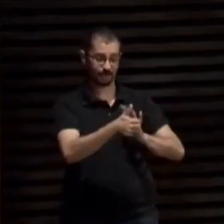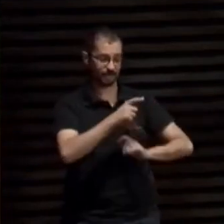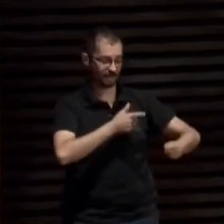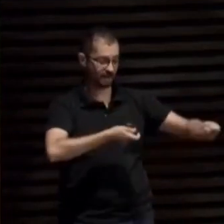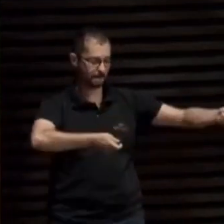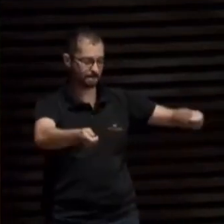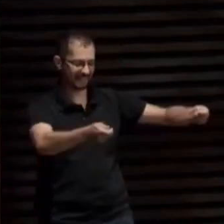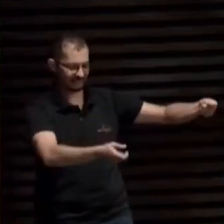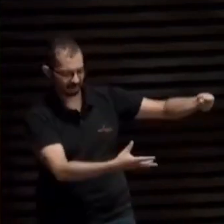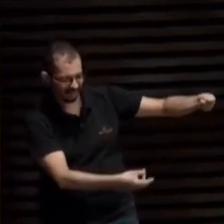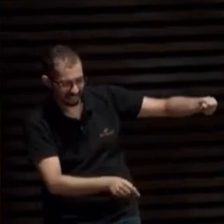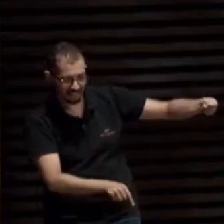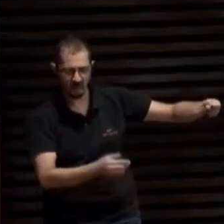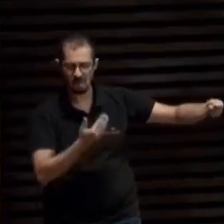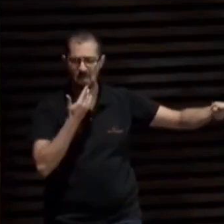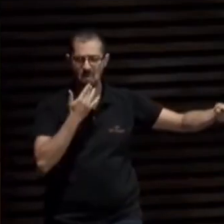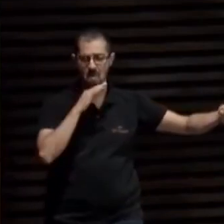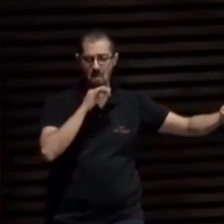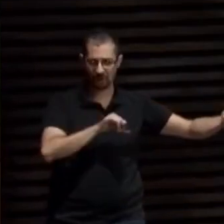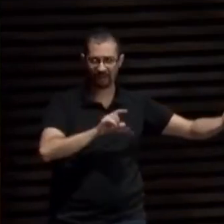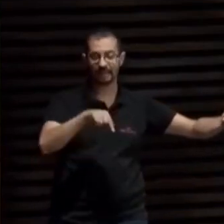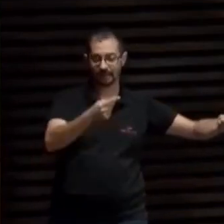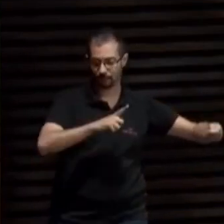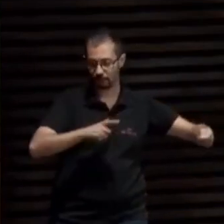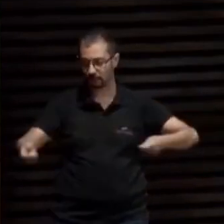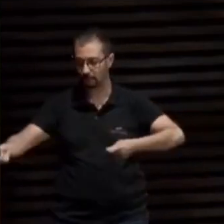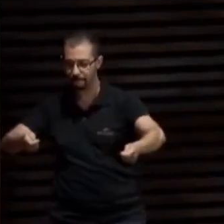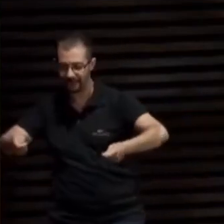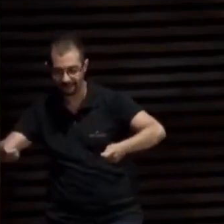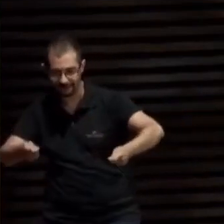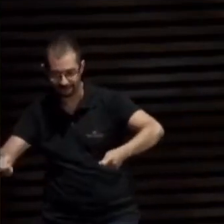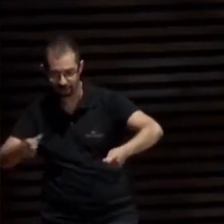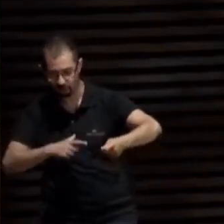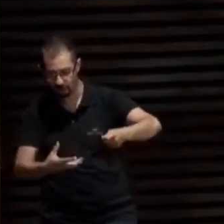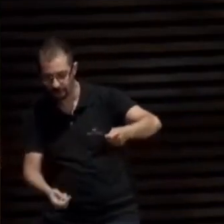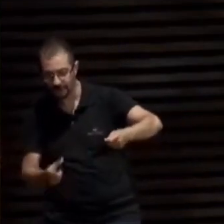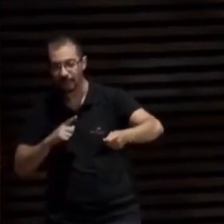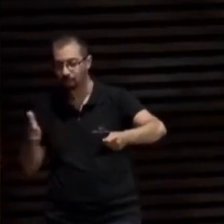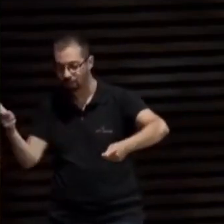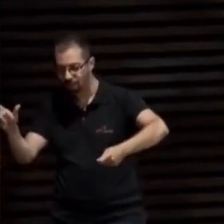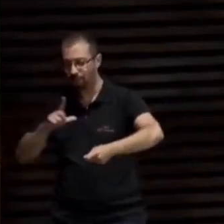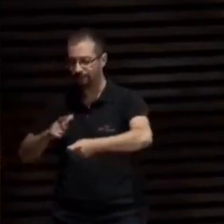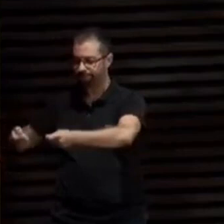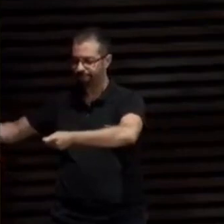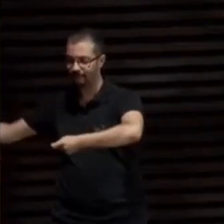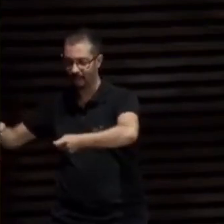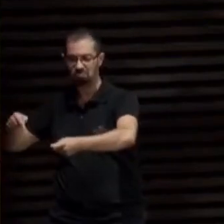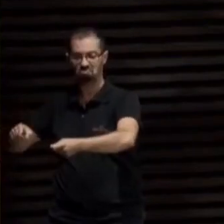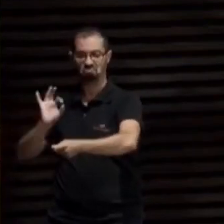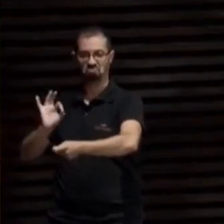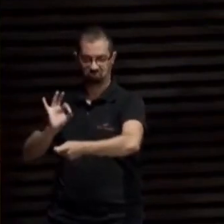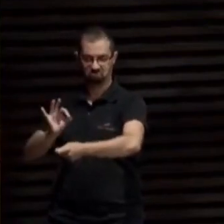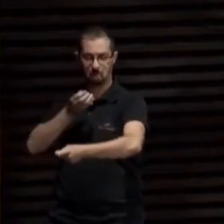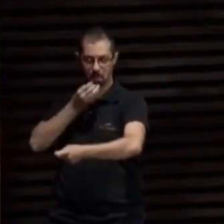mais ruinzinho. Depois tem um outro café que passa na outra peneira. E tem um café que é de exportação, esse fica